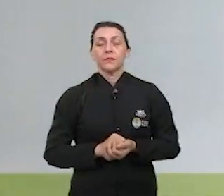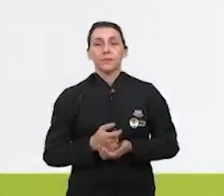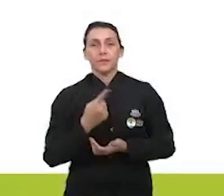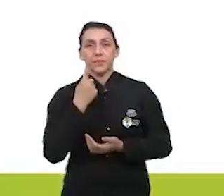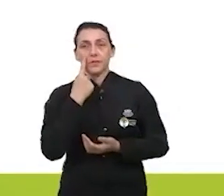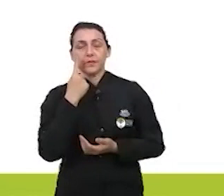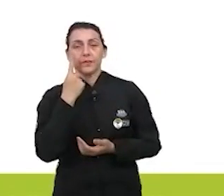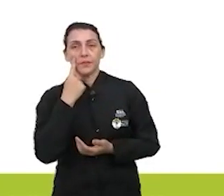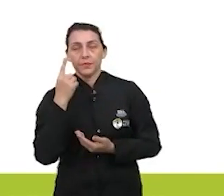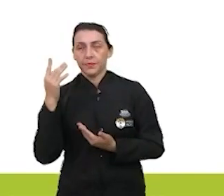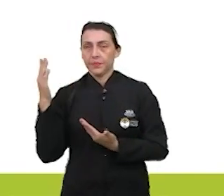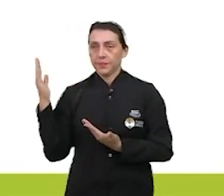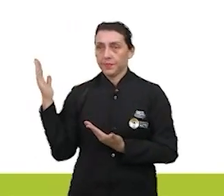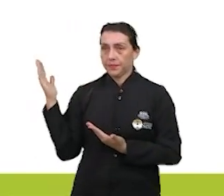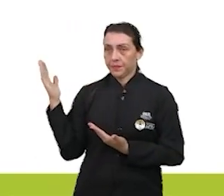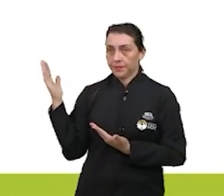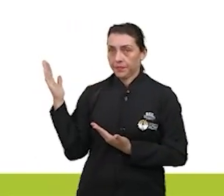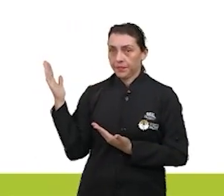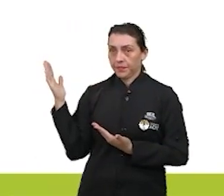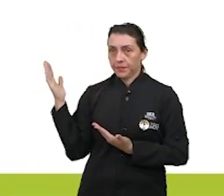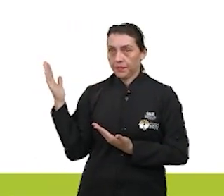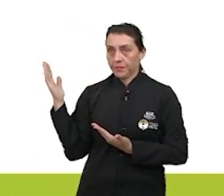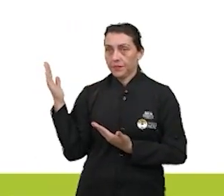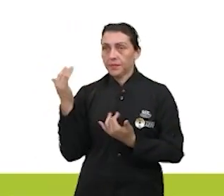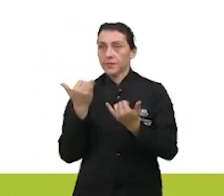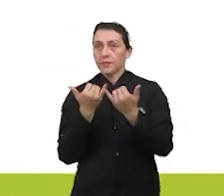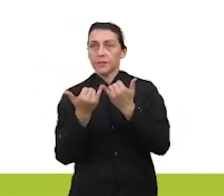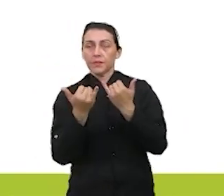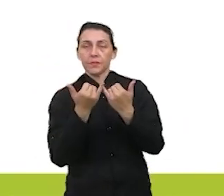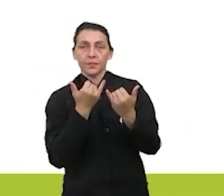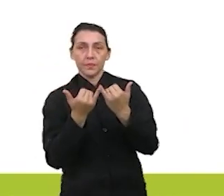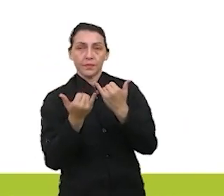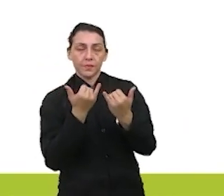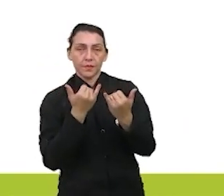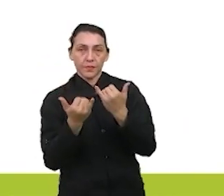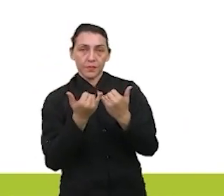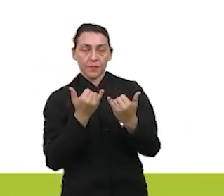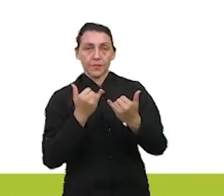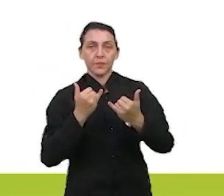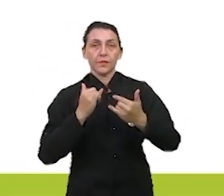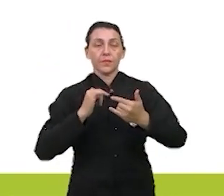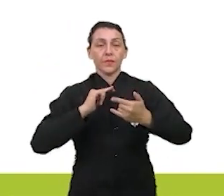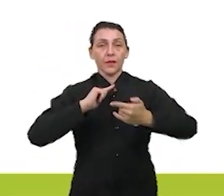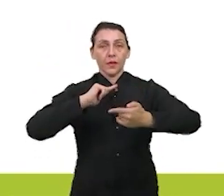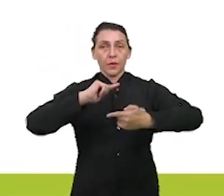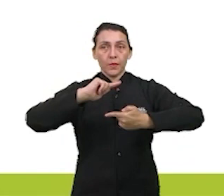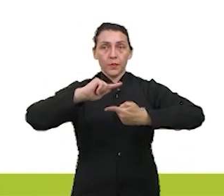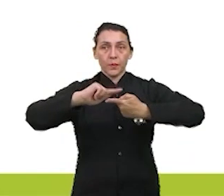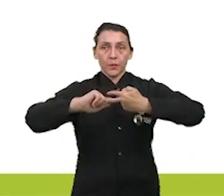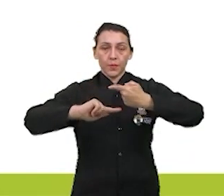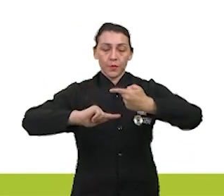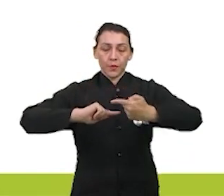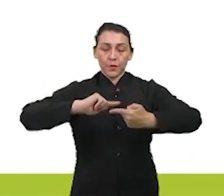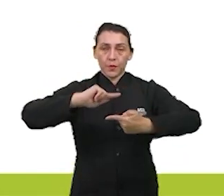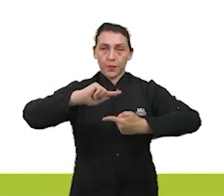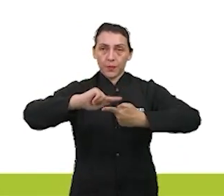bem, nesse esquema, que é bem semelhante do gerador que nós vimos na aula